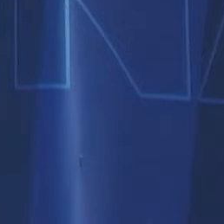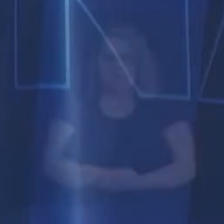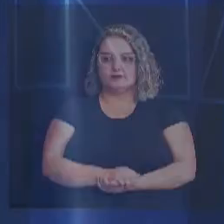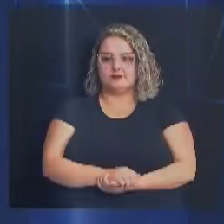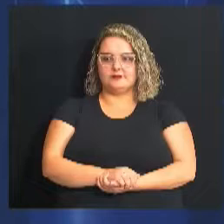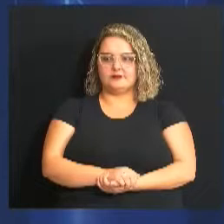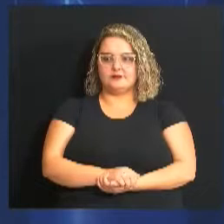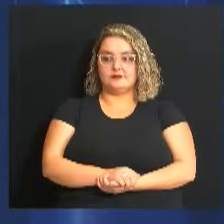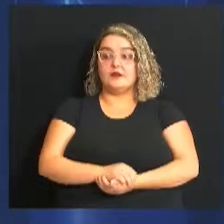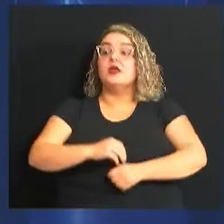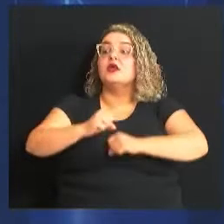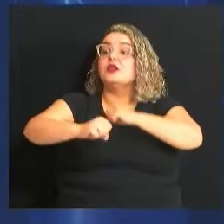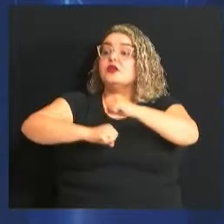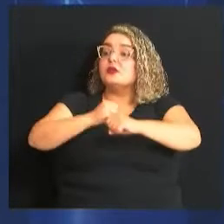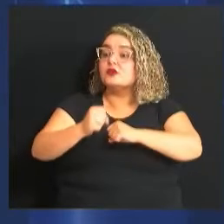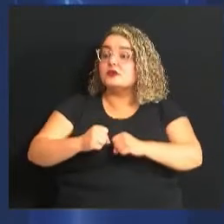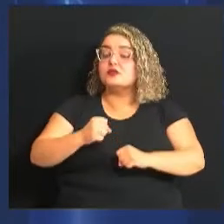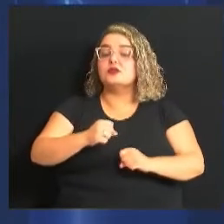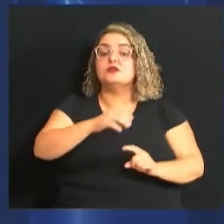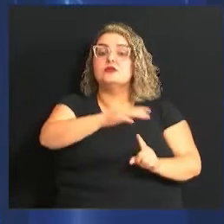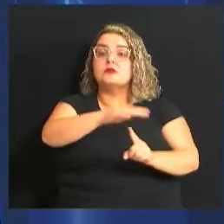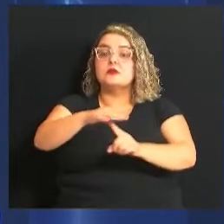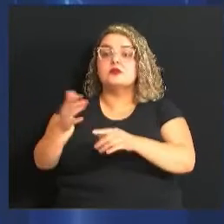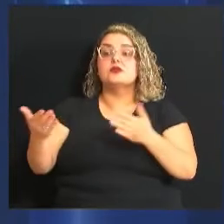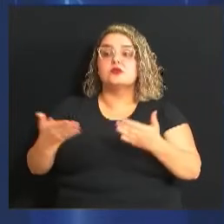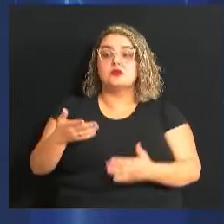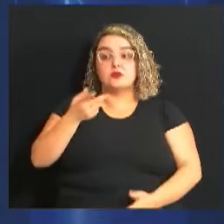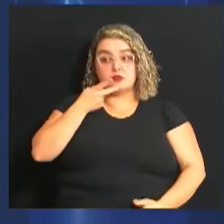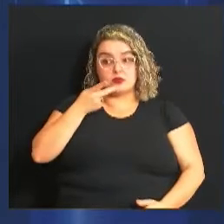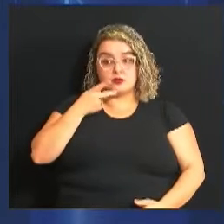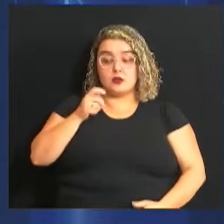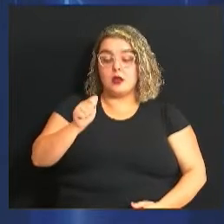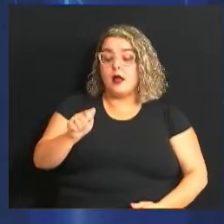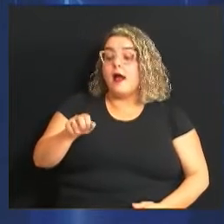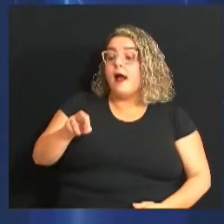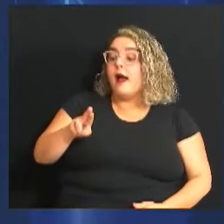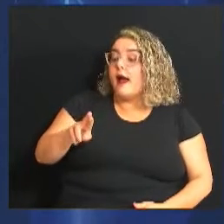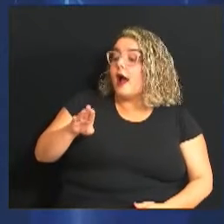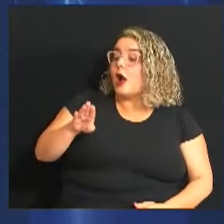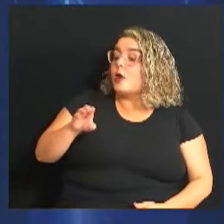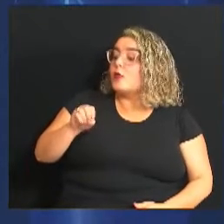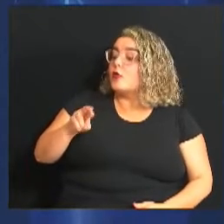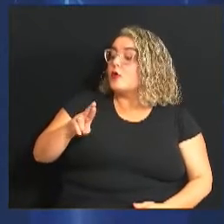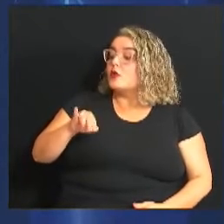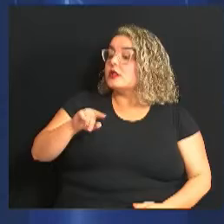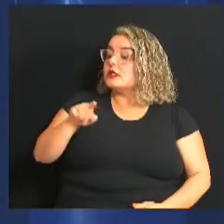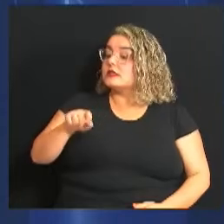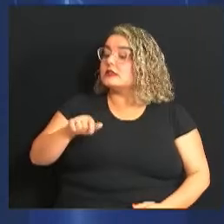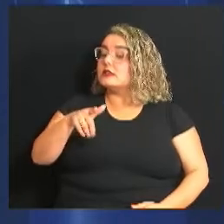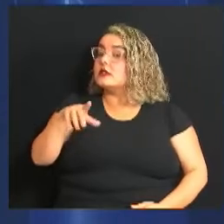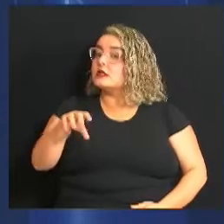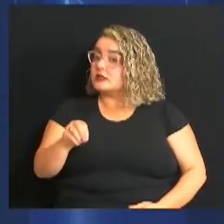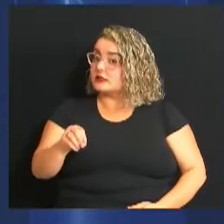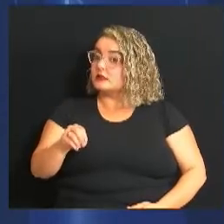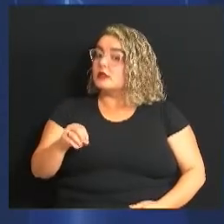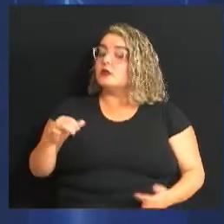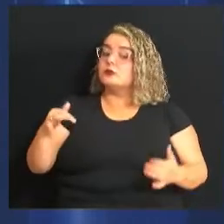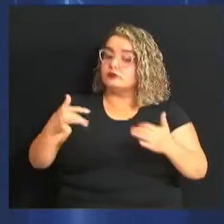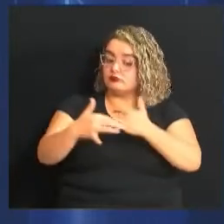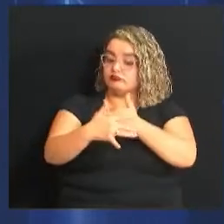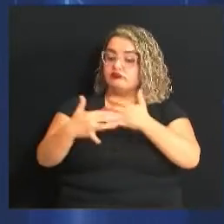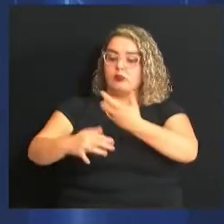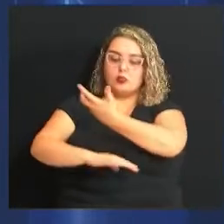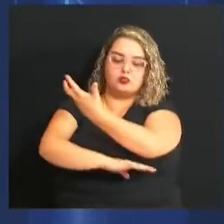E no Giro Ambiental de hoje nós vamos falar sobre arborização urbana, uma coisa muito desafiadora, tendo em vista que